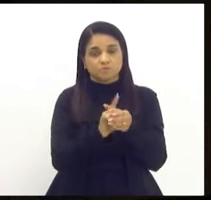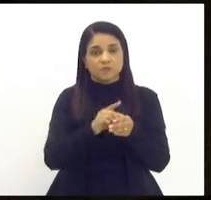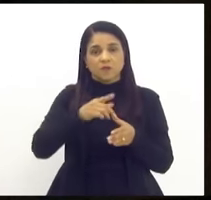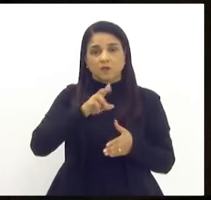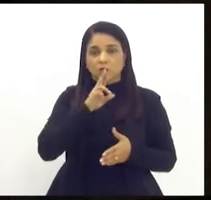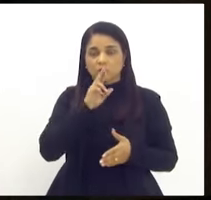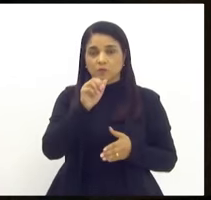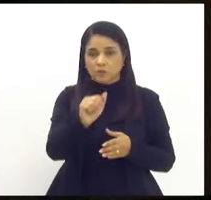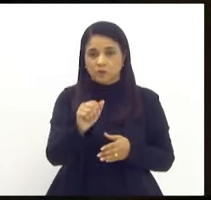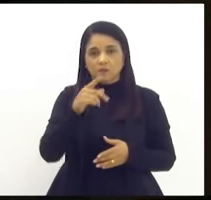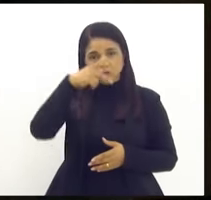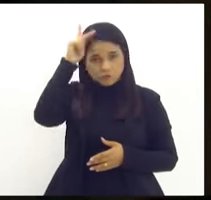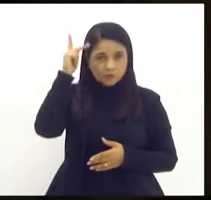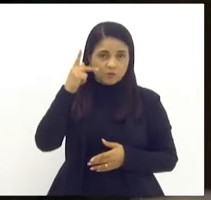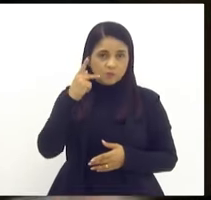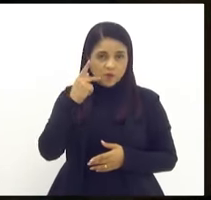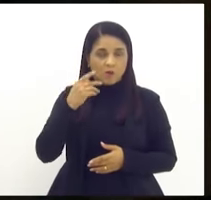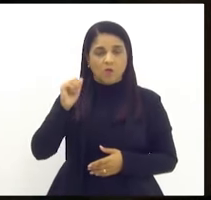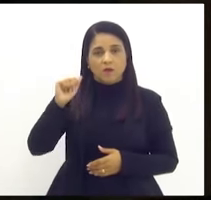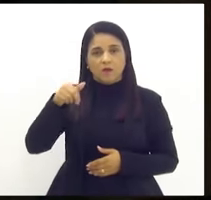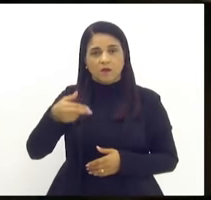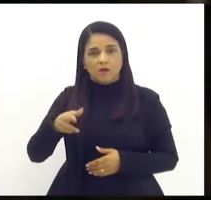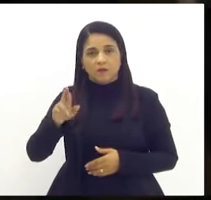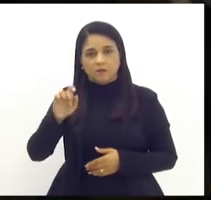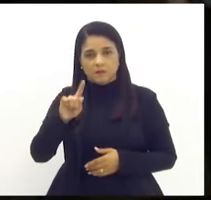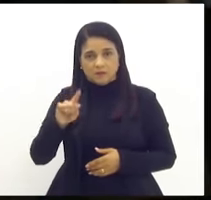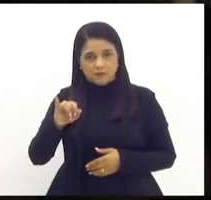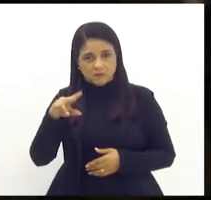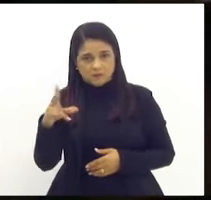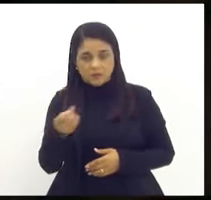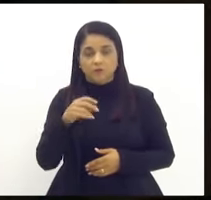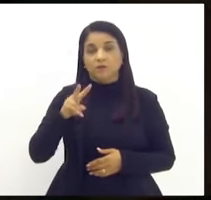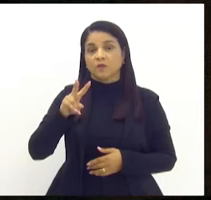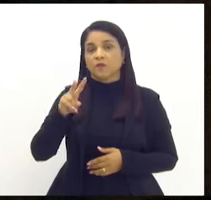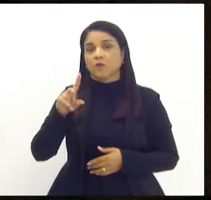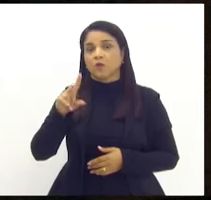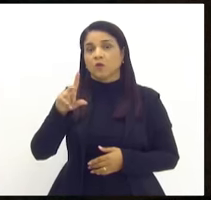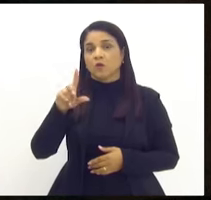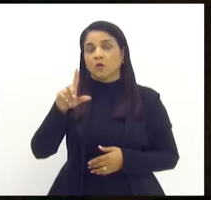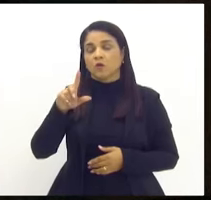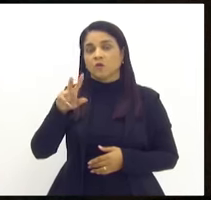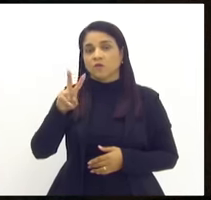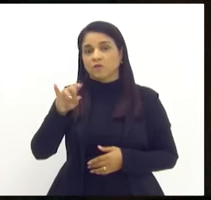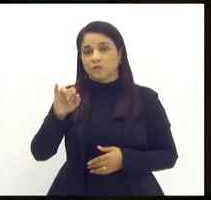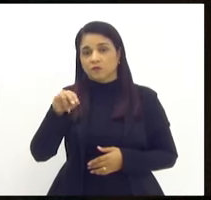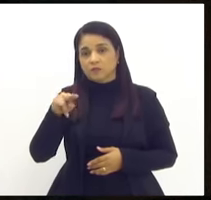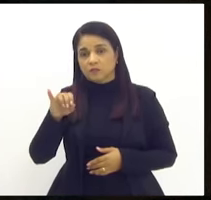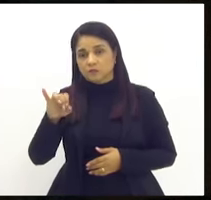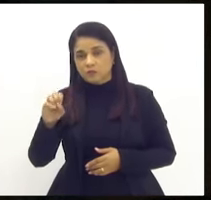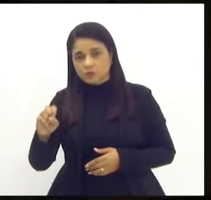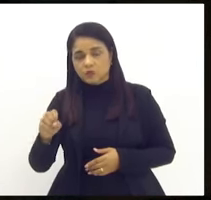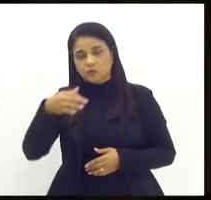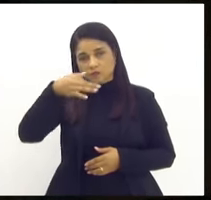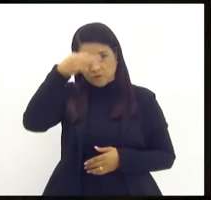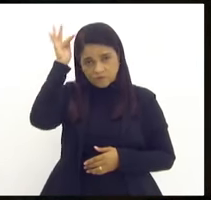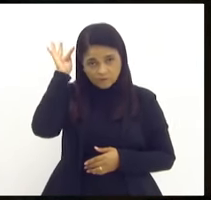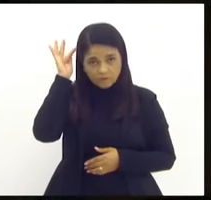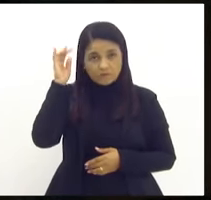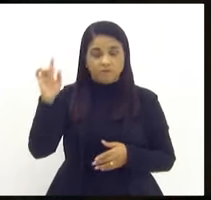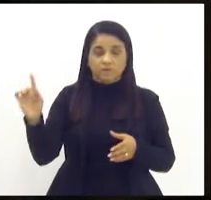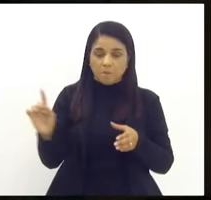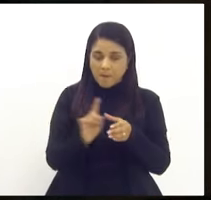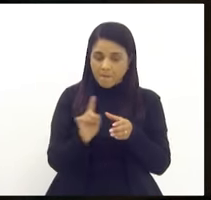Andrezinho Siciliano Vinícius cozolino e Fred Mach e Fred Pacheco Então queria solicitar